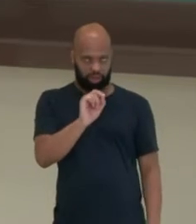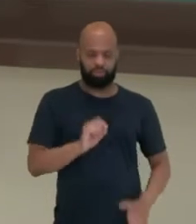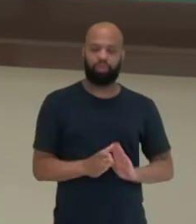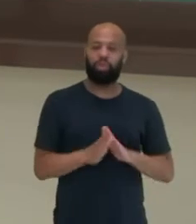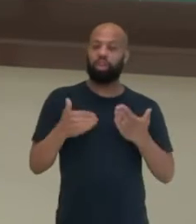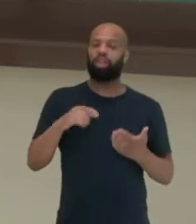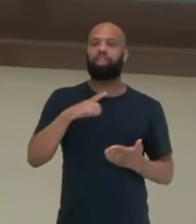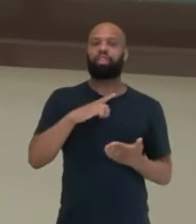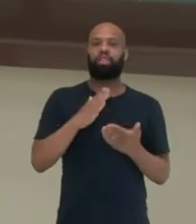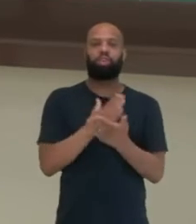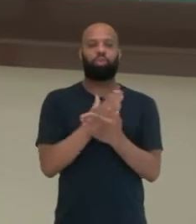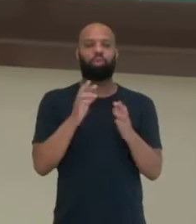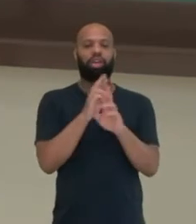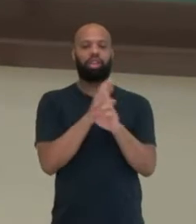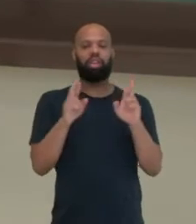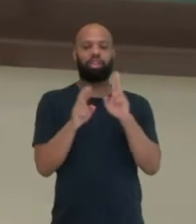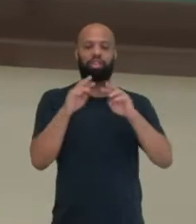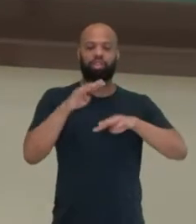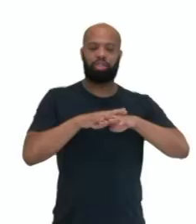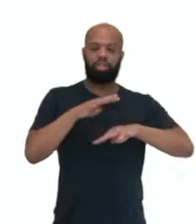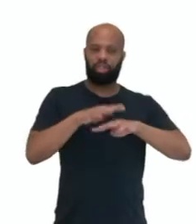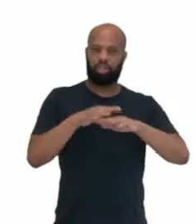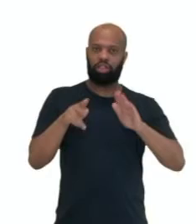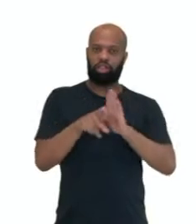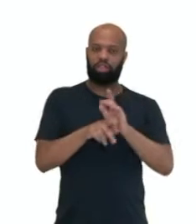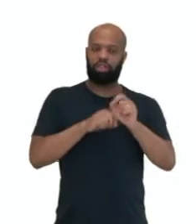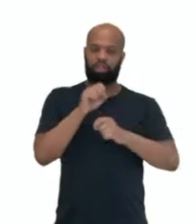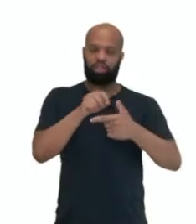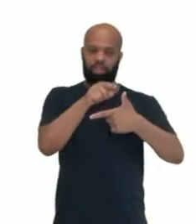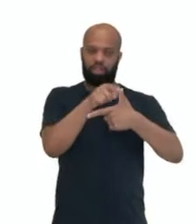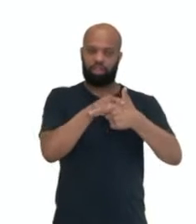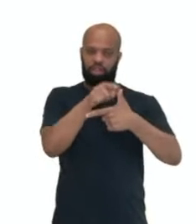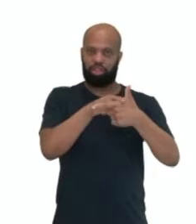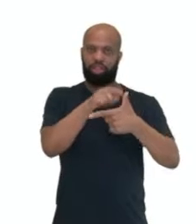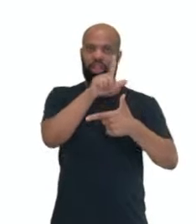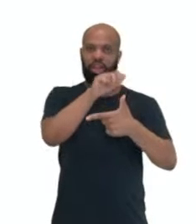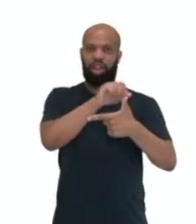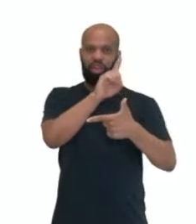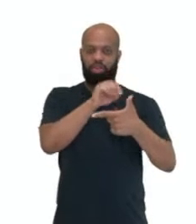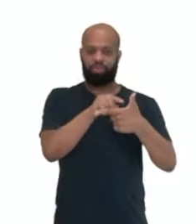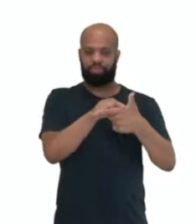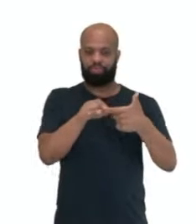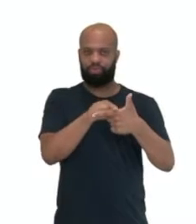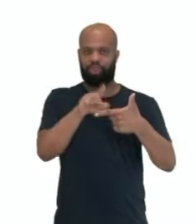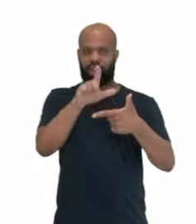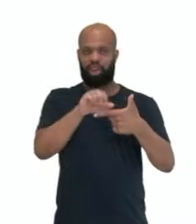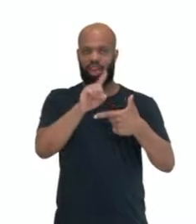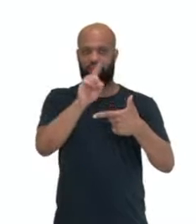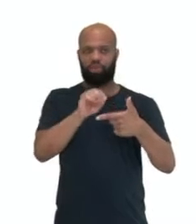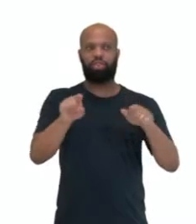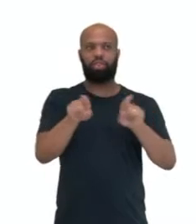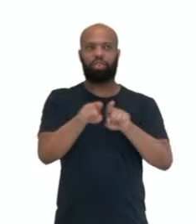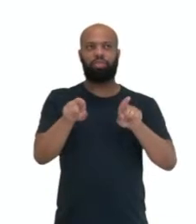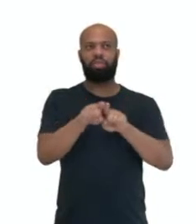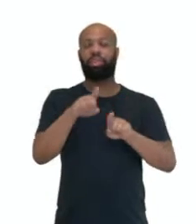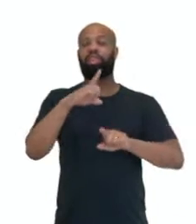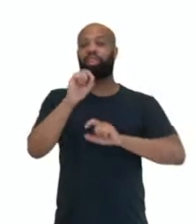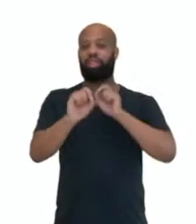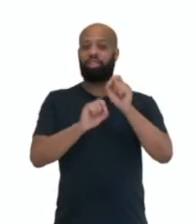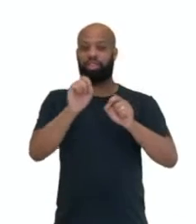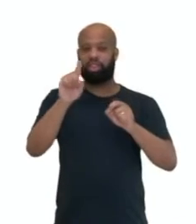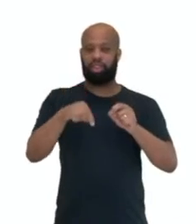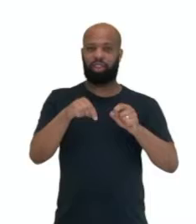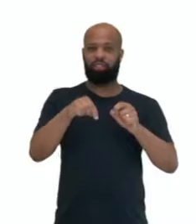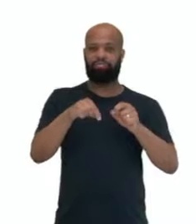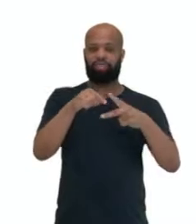Então, existem relações matemáticas entre as medidas dos lados das figuras geométricas e também entre os lados e os